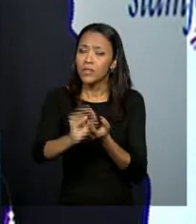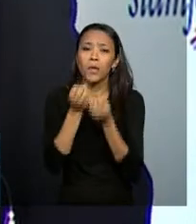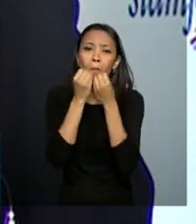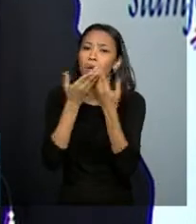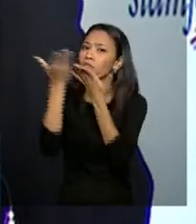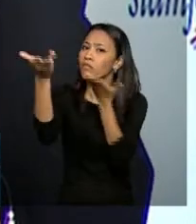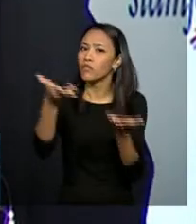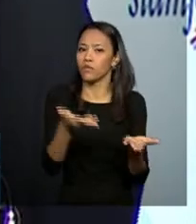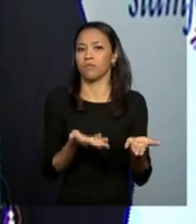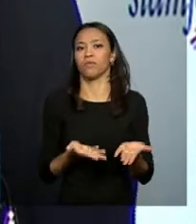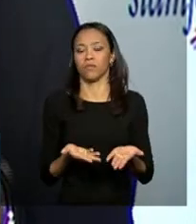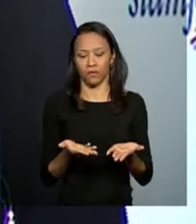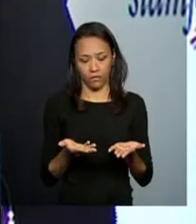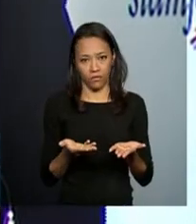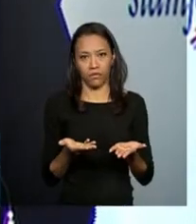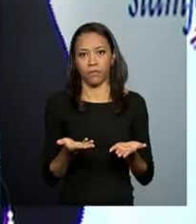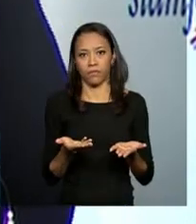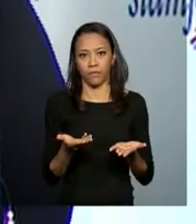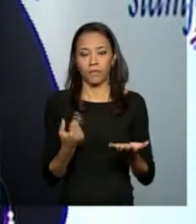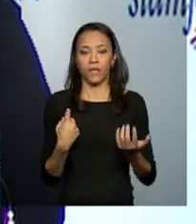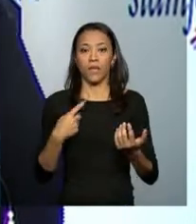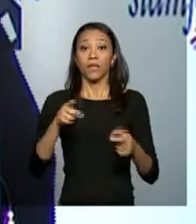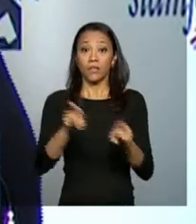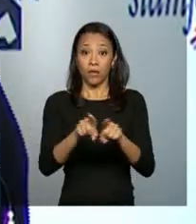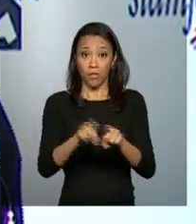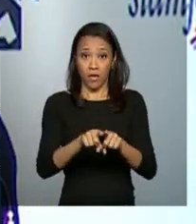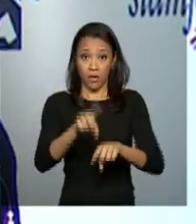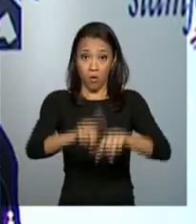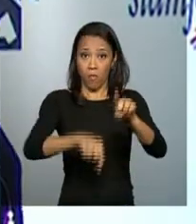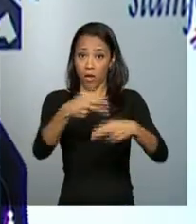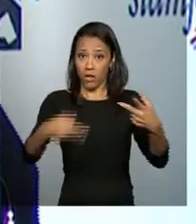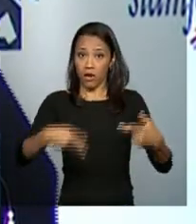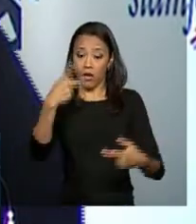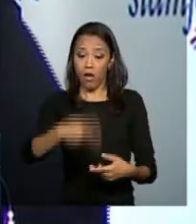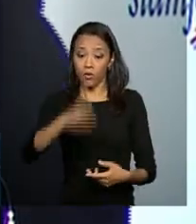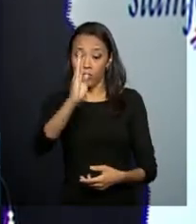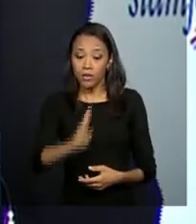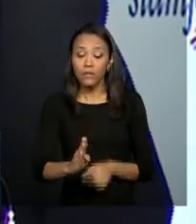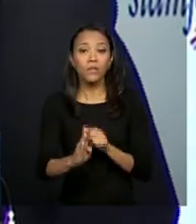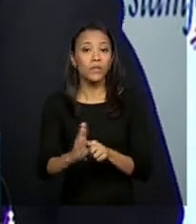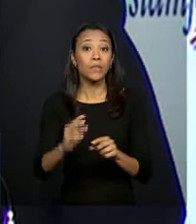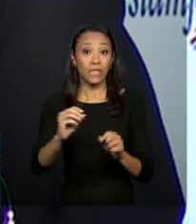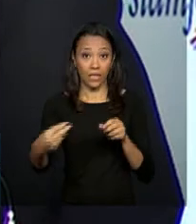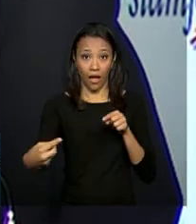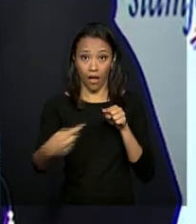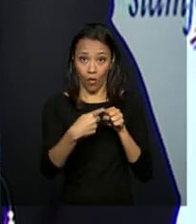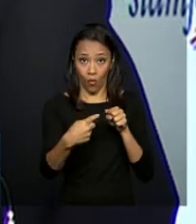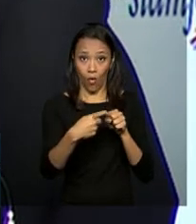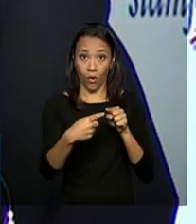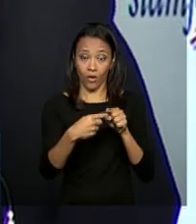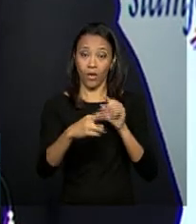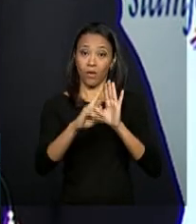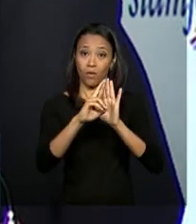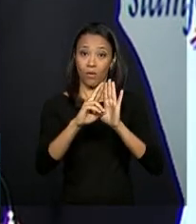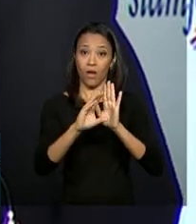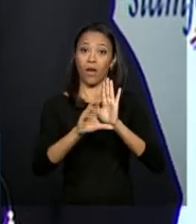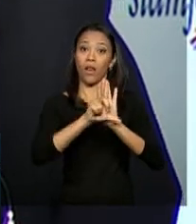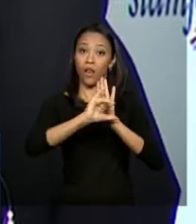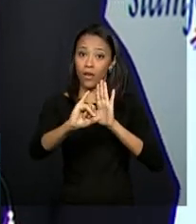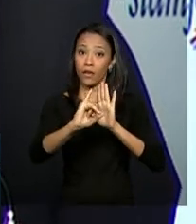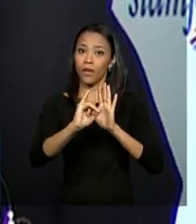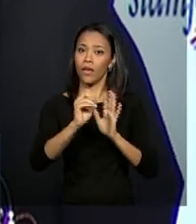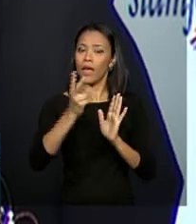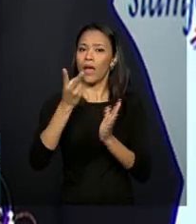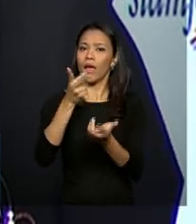sempre muito bem-vindos. Aliás, o nacional na nossa Constituição não é igual a brasileiro, é